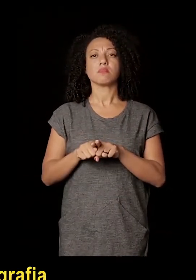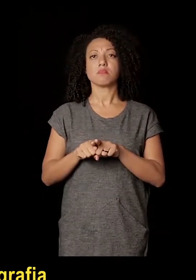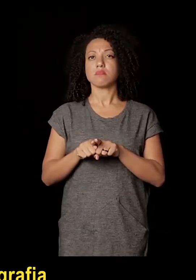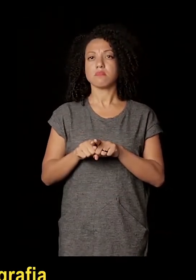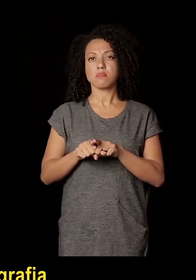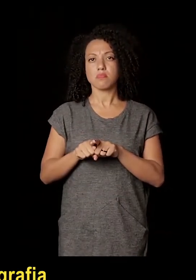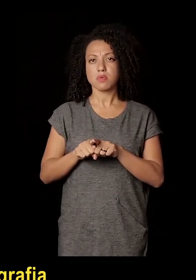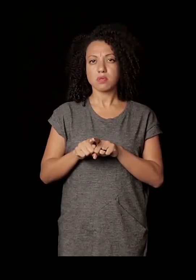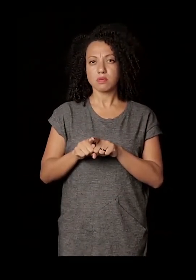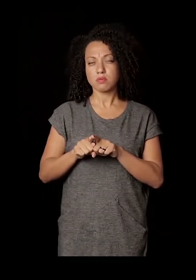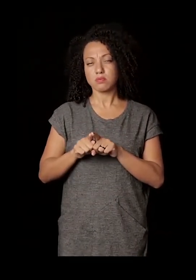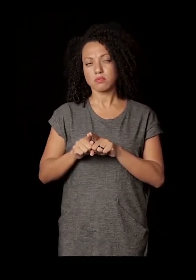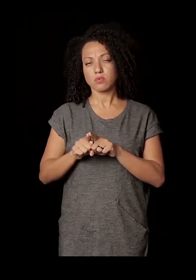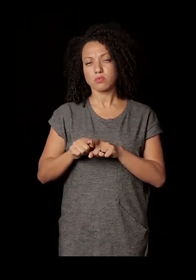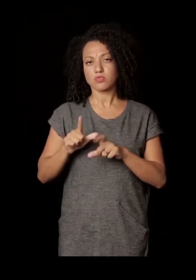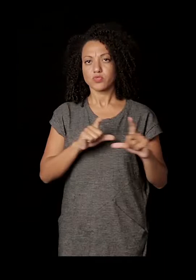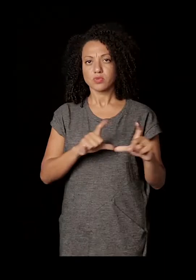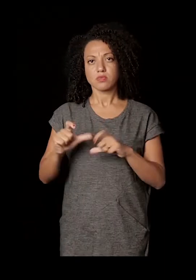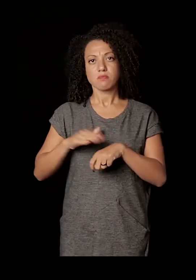importantes do mundo.